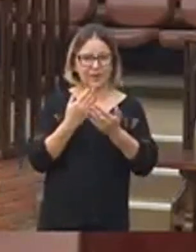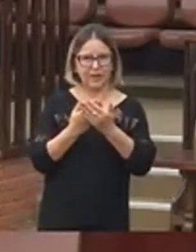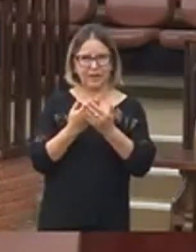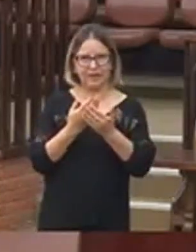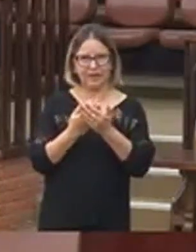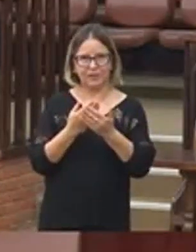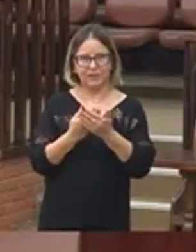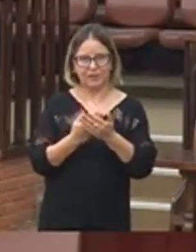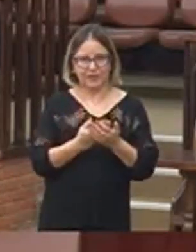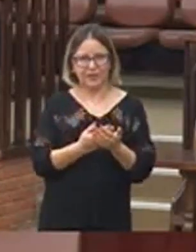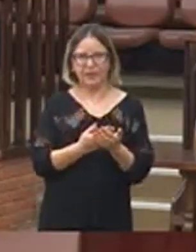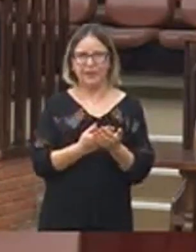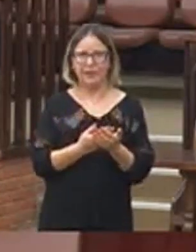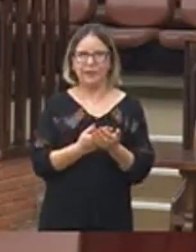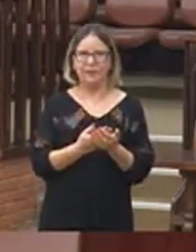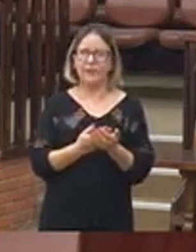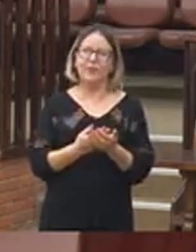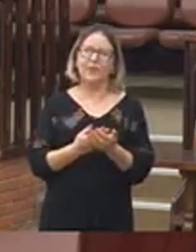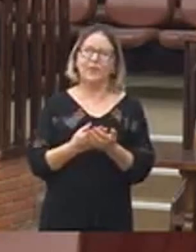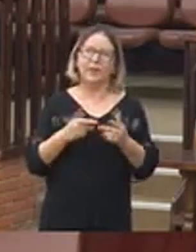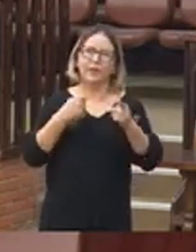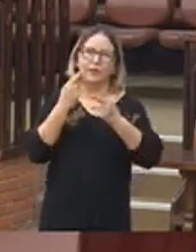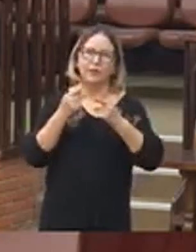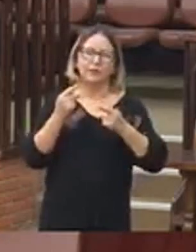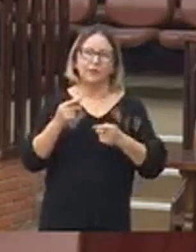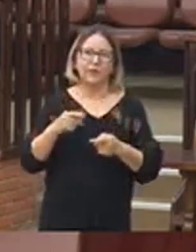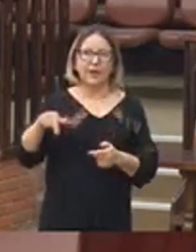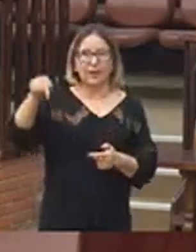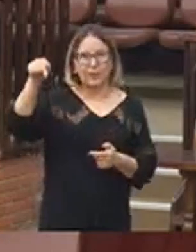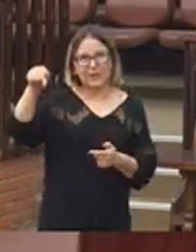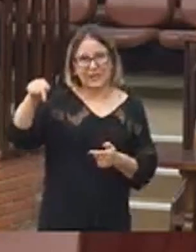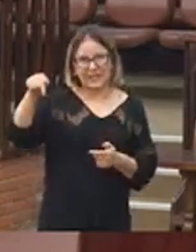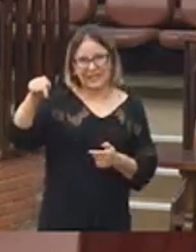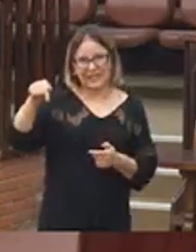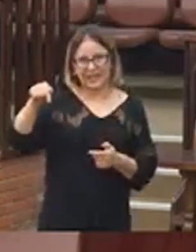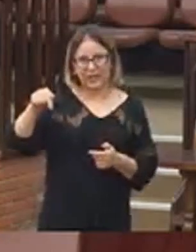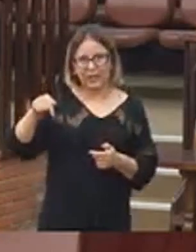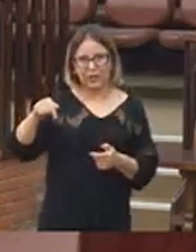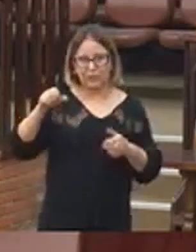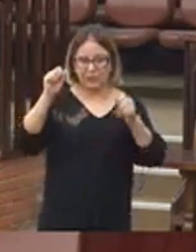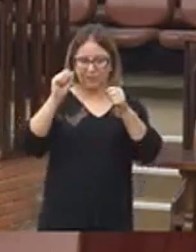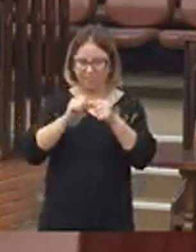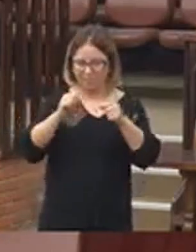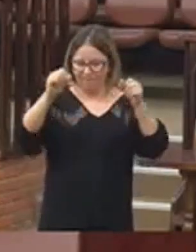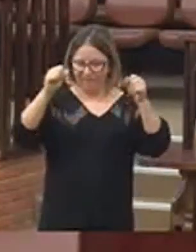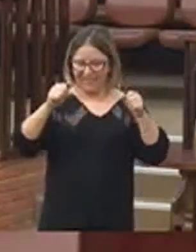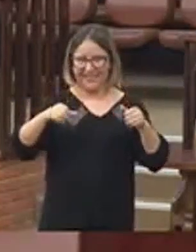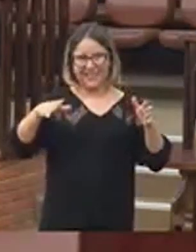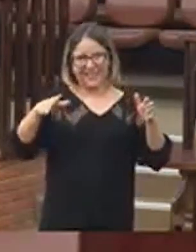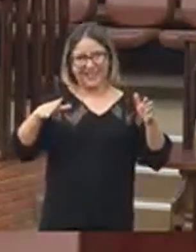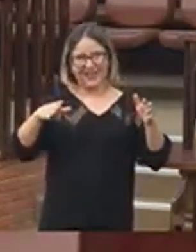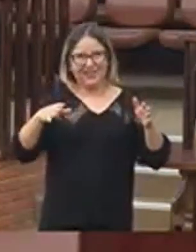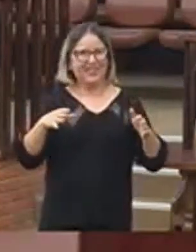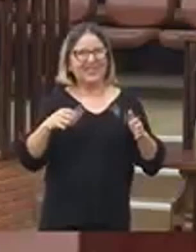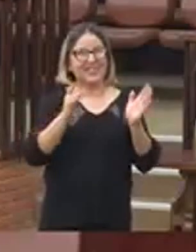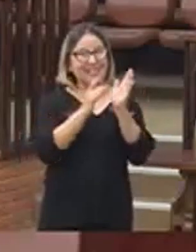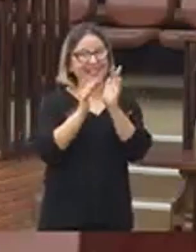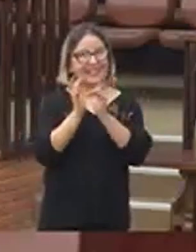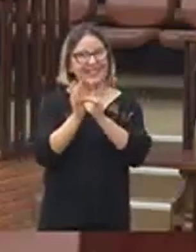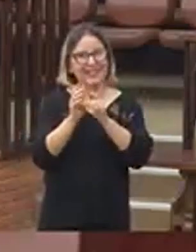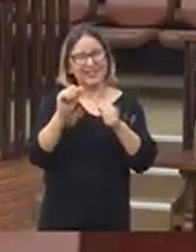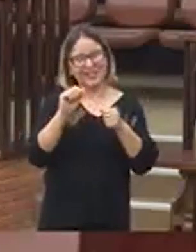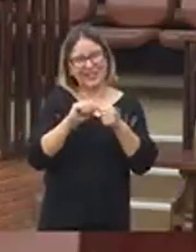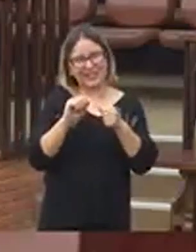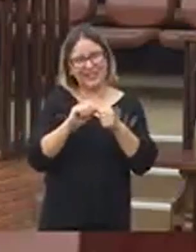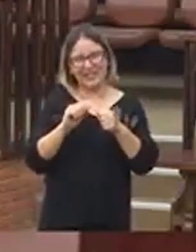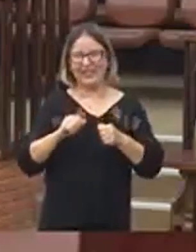no 7º sinal, porque esse é um evangelho que tem 8 sinais, sendo 7 deles